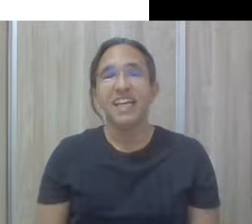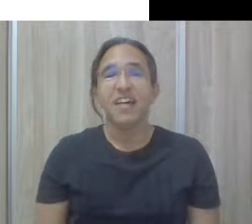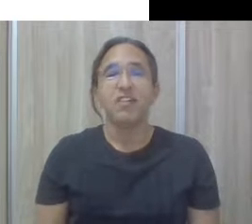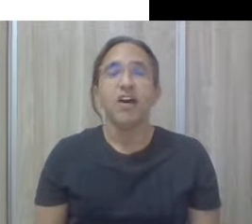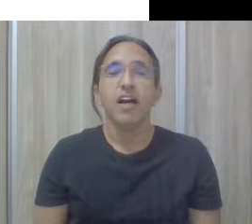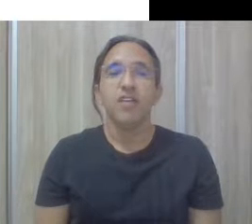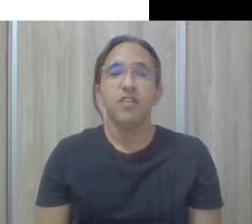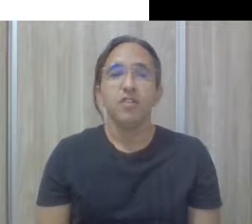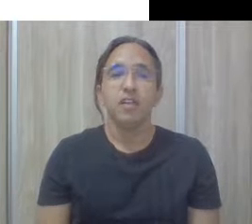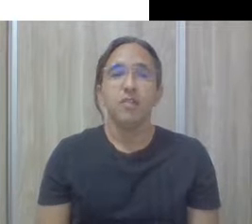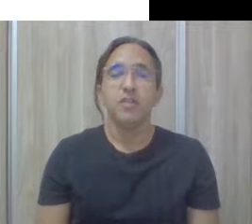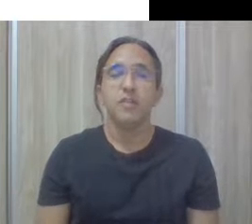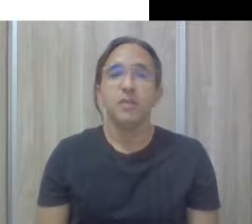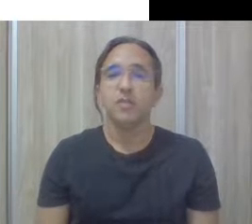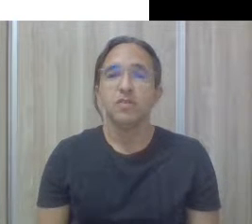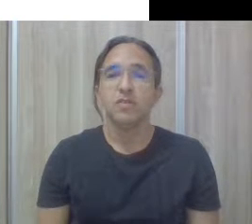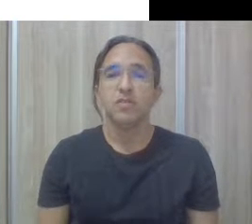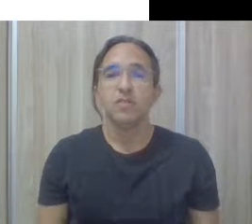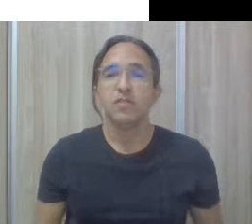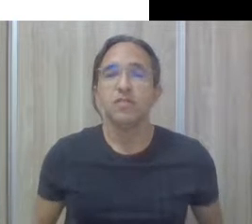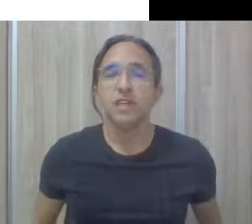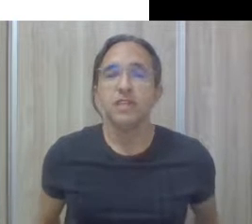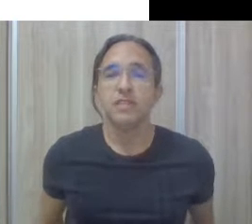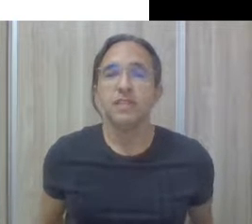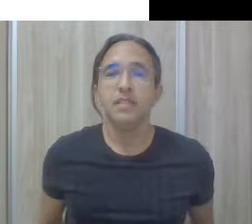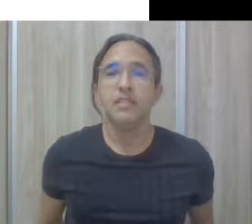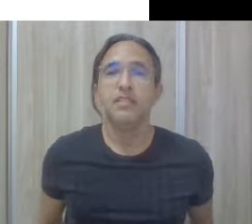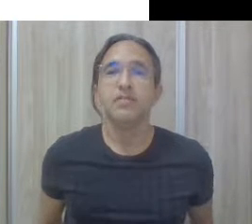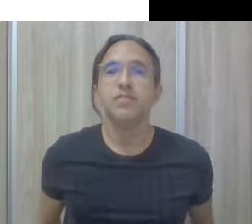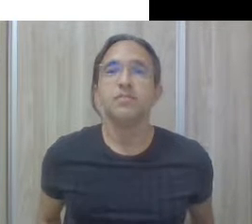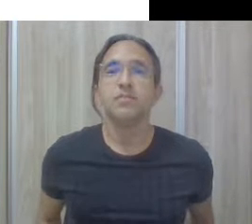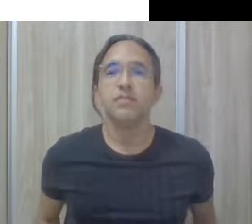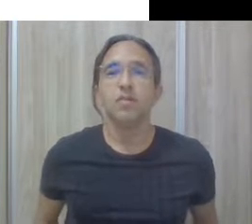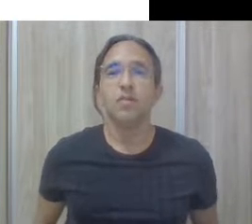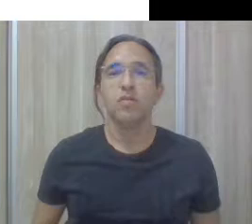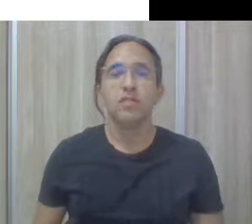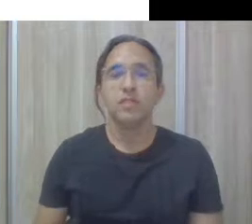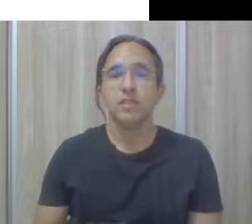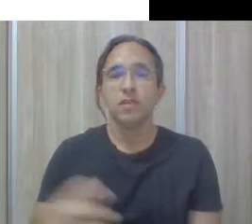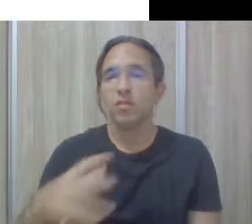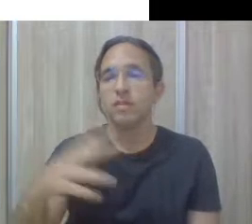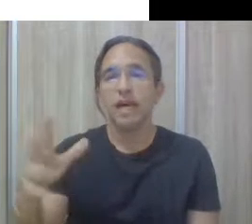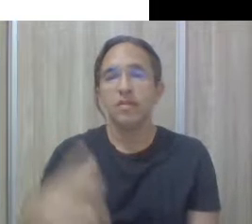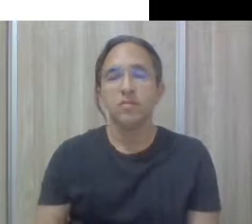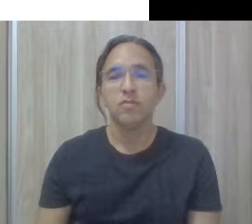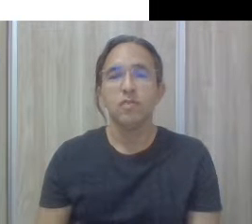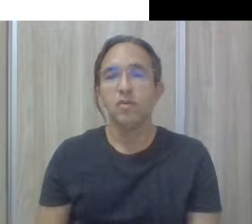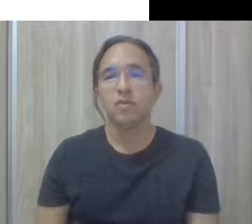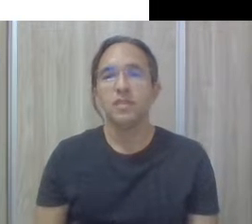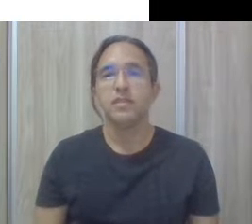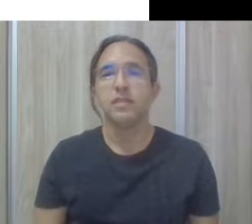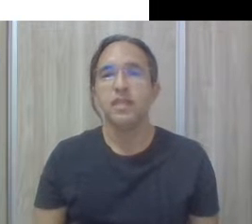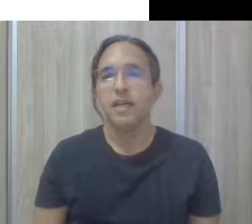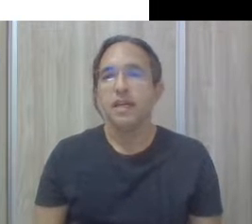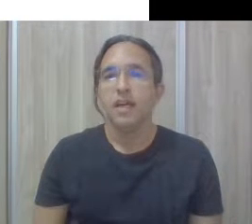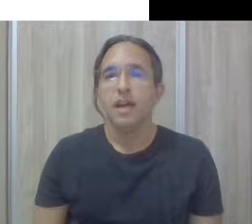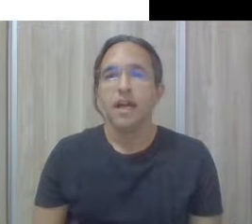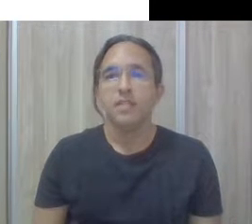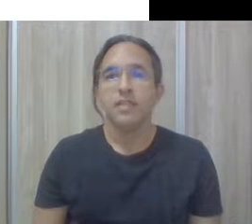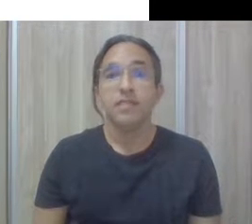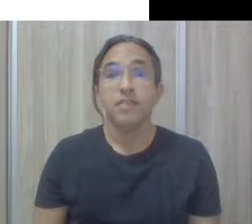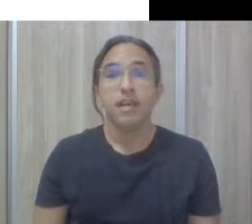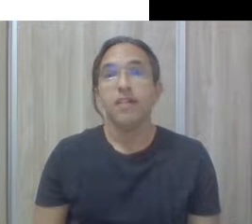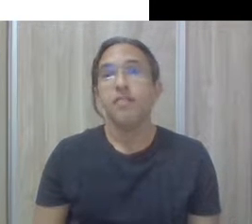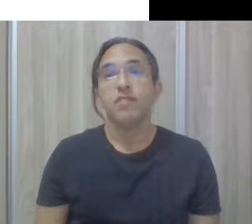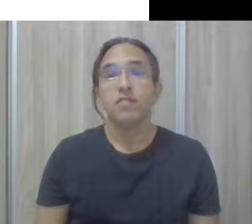necessariamente. Quando eu via muitas pessoas surdas conversando, assim, quando eu tinha contato com um ou outro, assim,